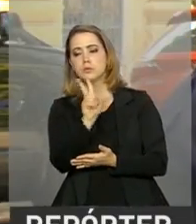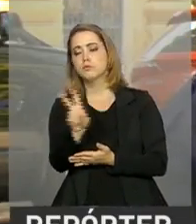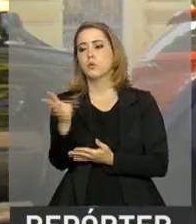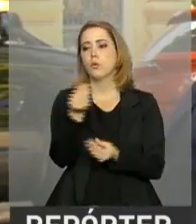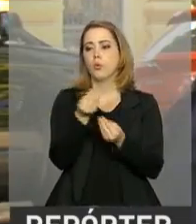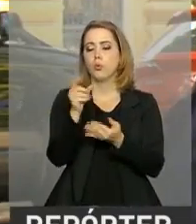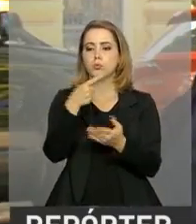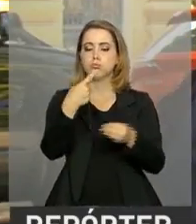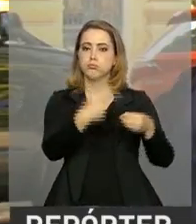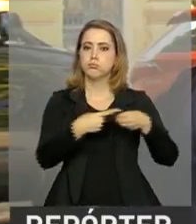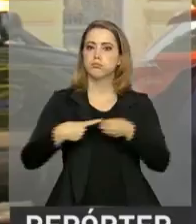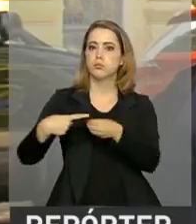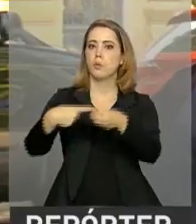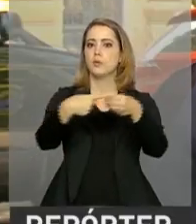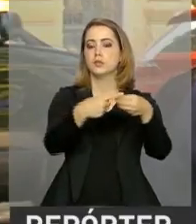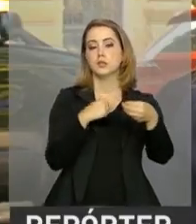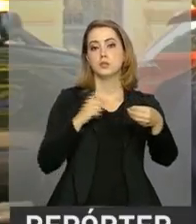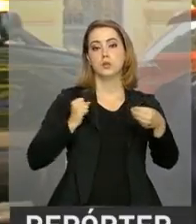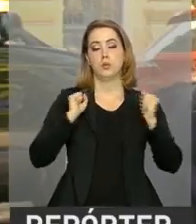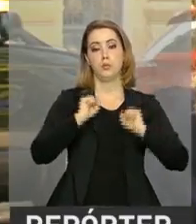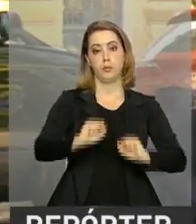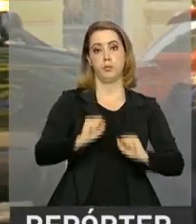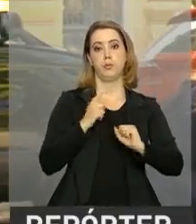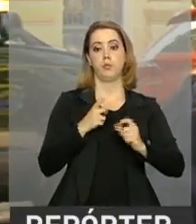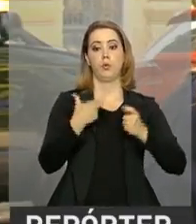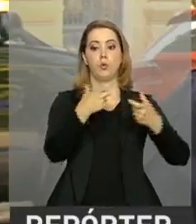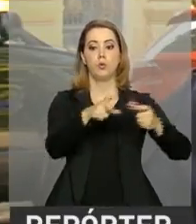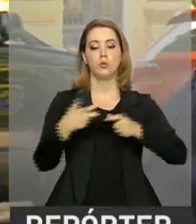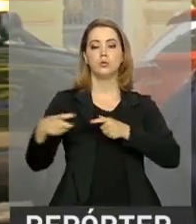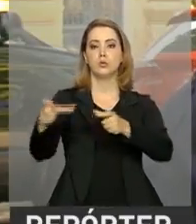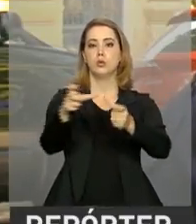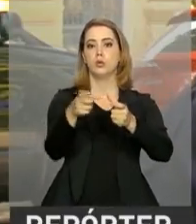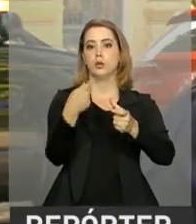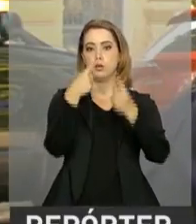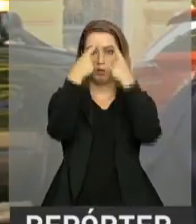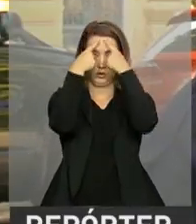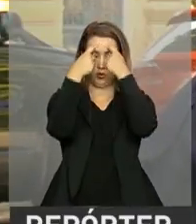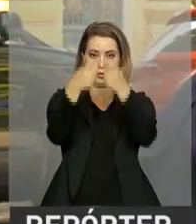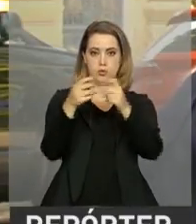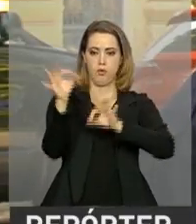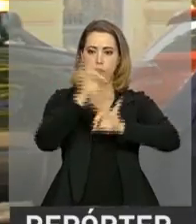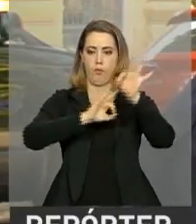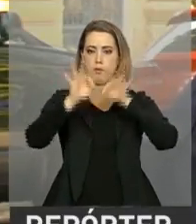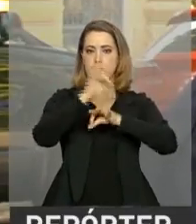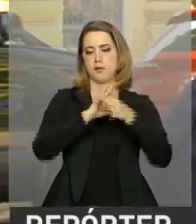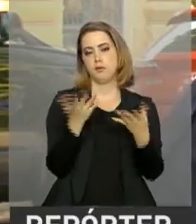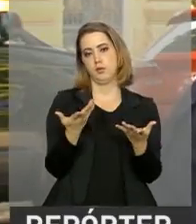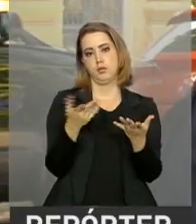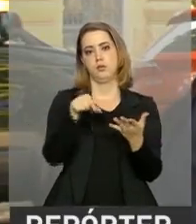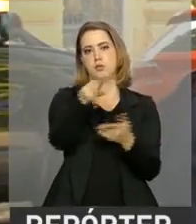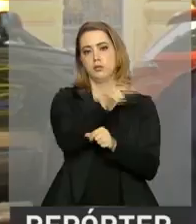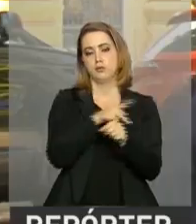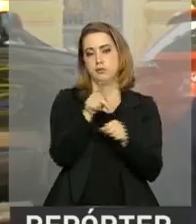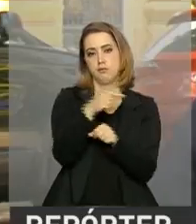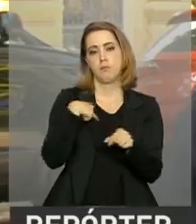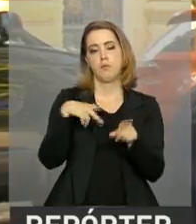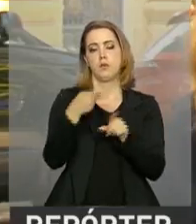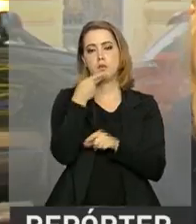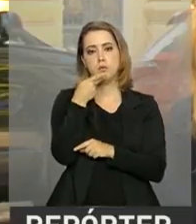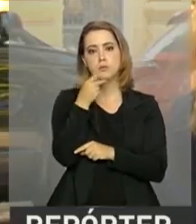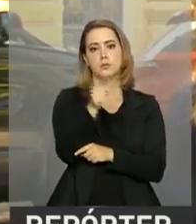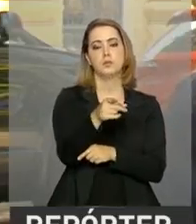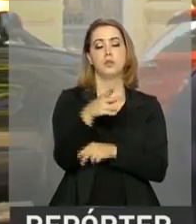todas as capitais para identificar possíveis focos de crime organizado no país. Alexandre de Moraes falou ainda sobre o legado